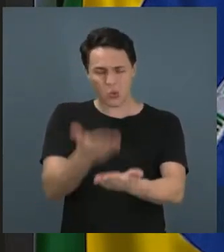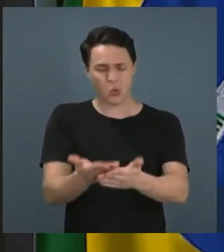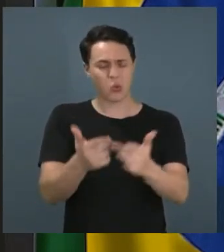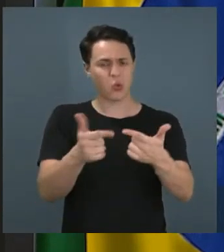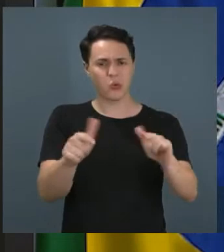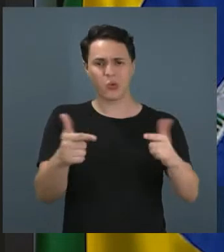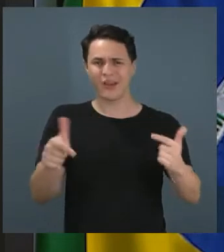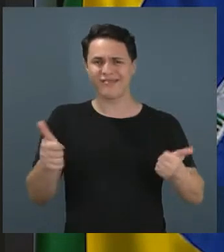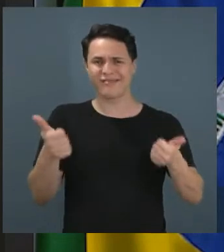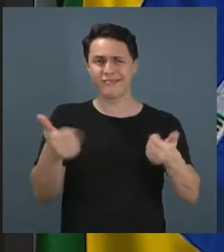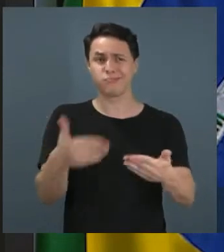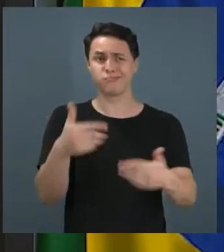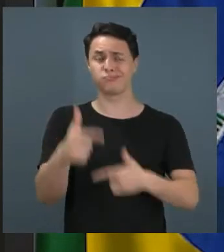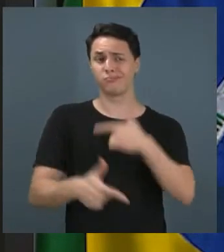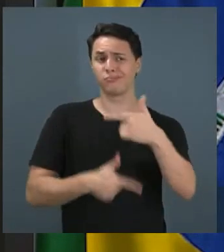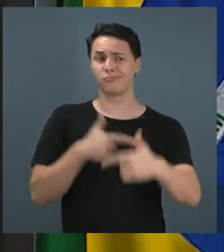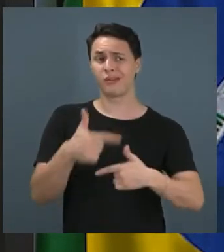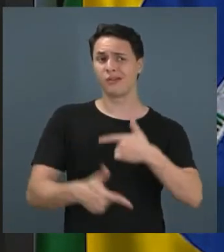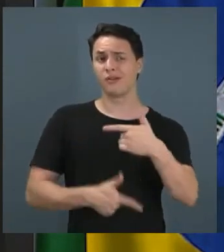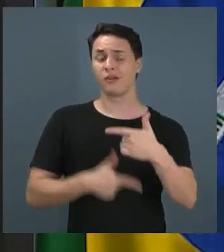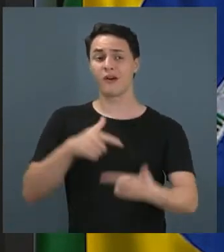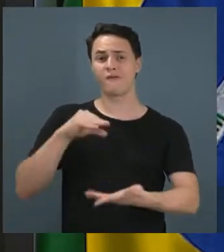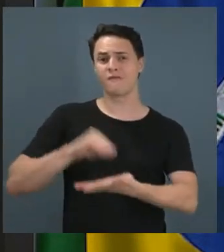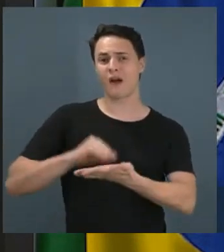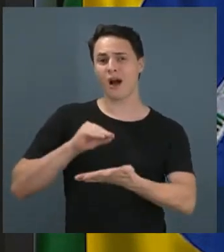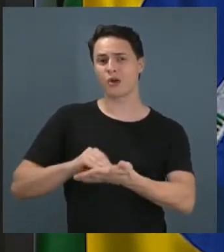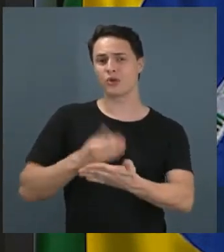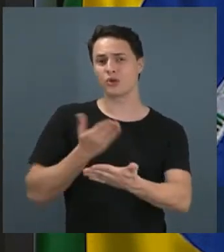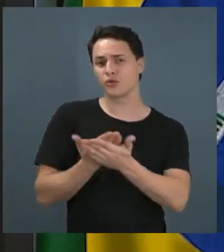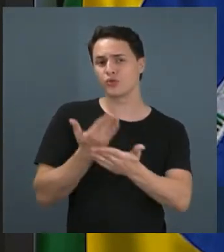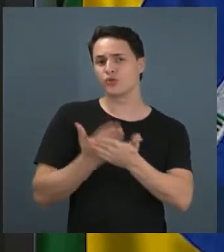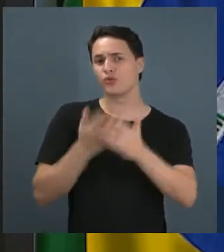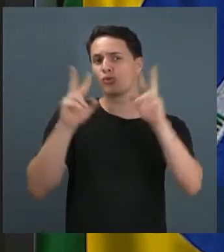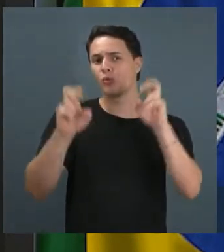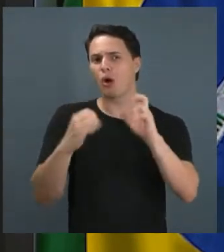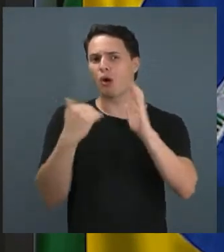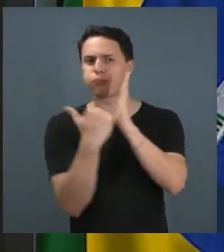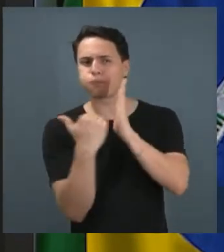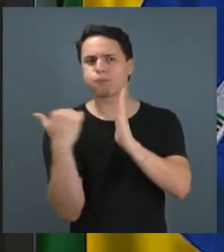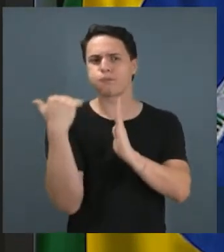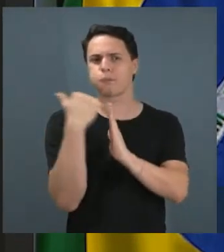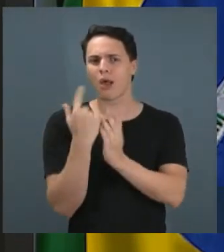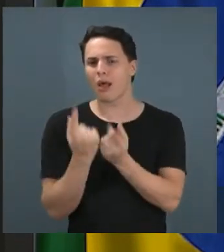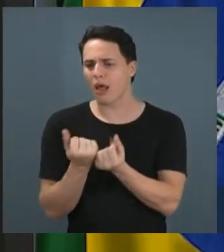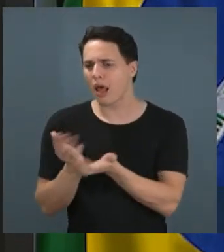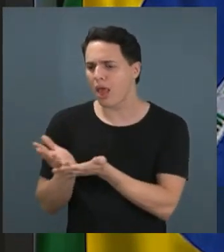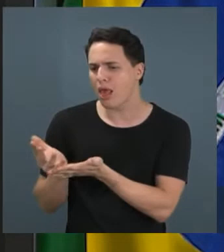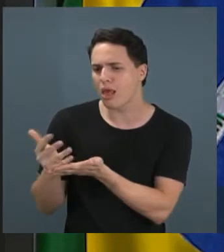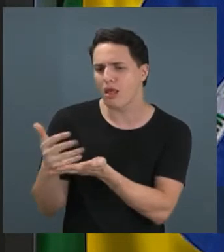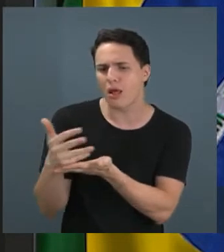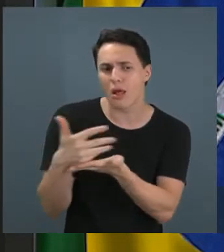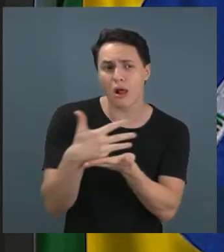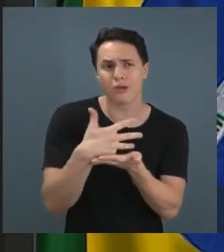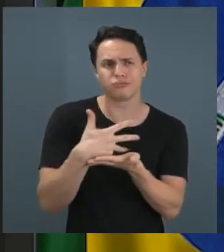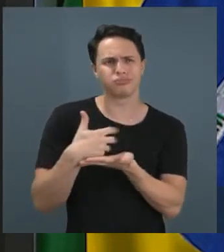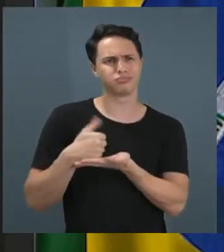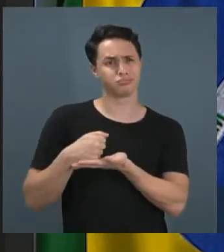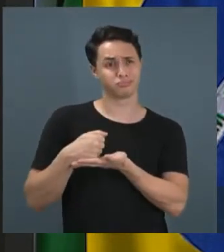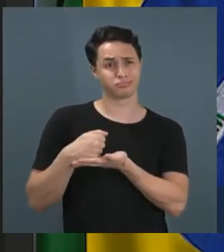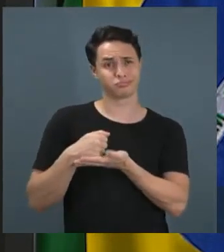gerar emprego. Falta também projeção sobre o aumento de arrecadação. Por